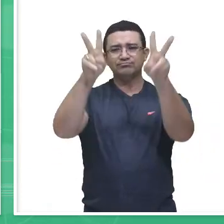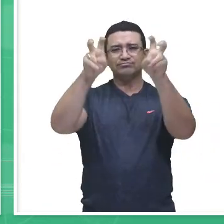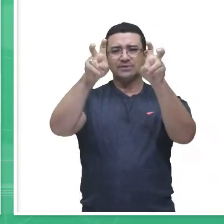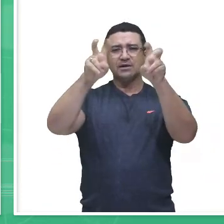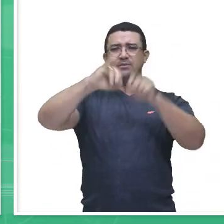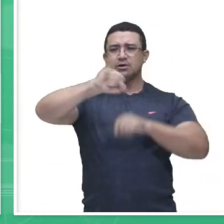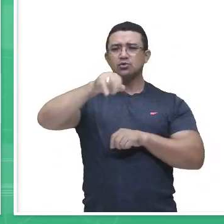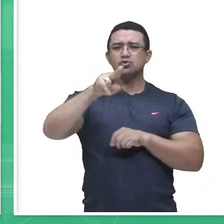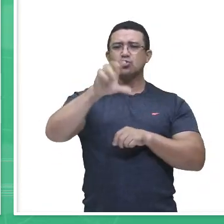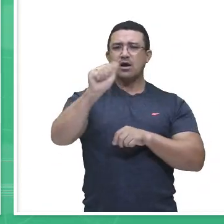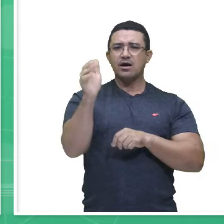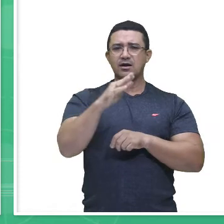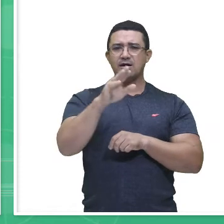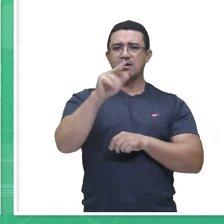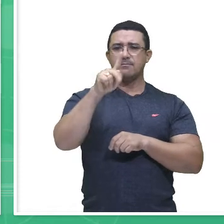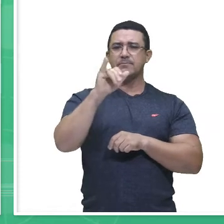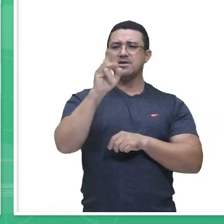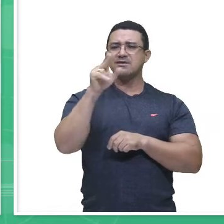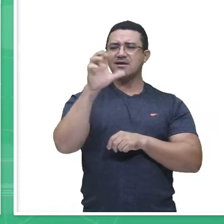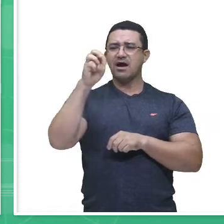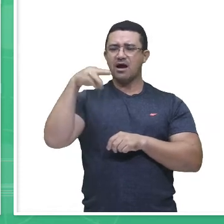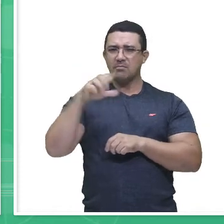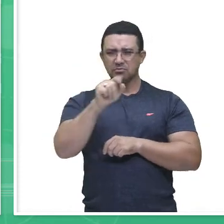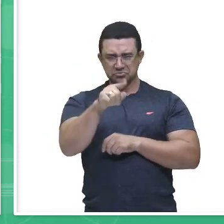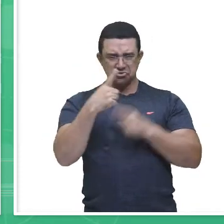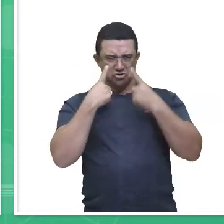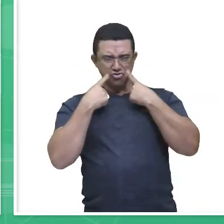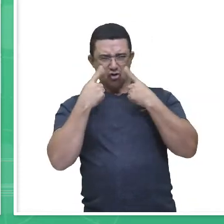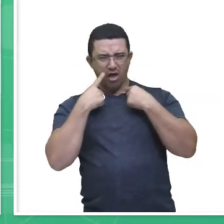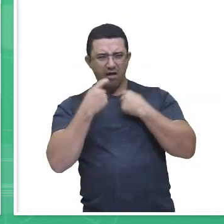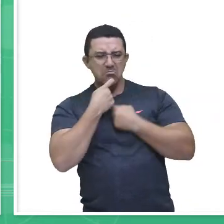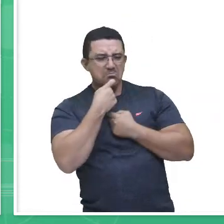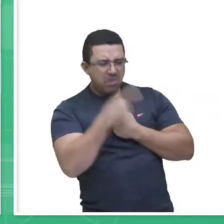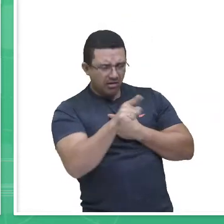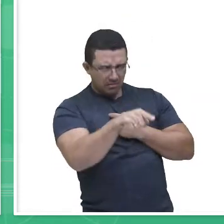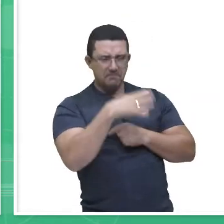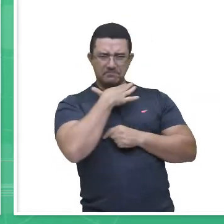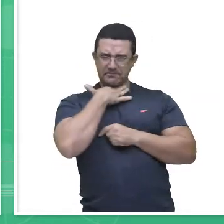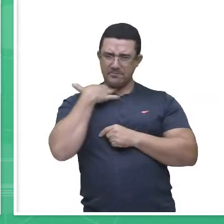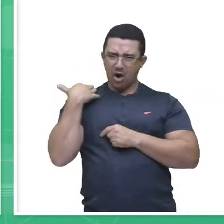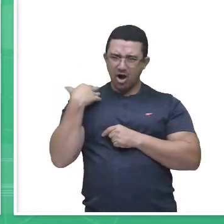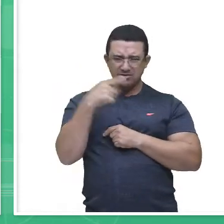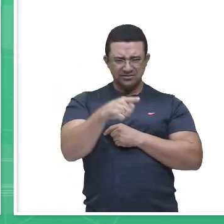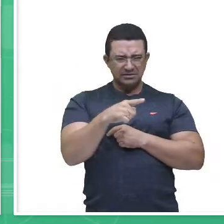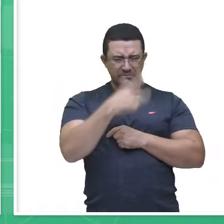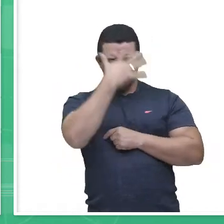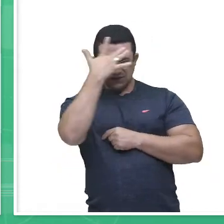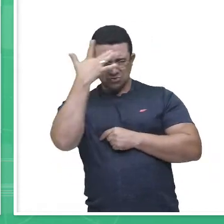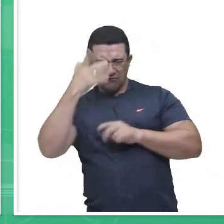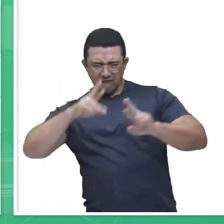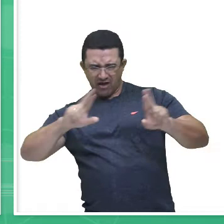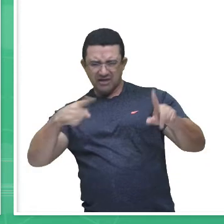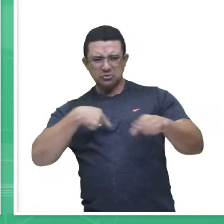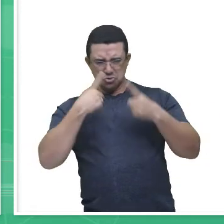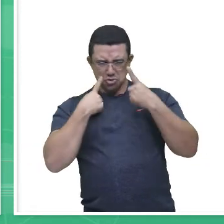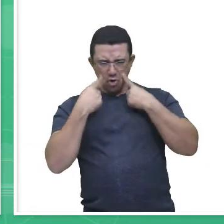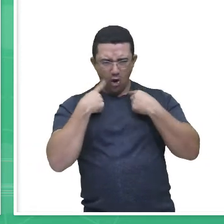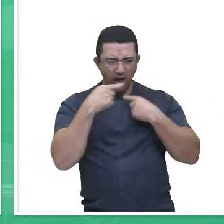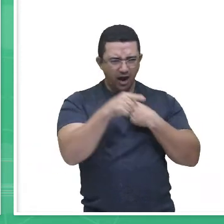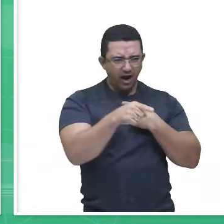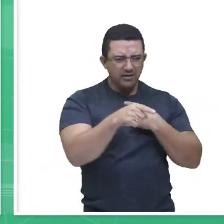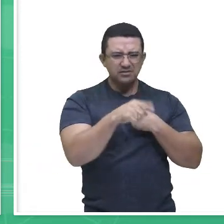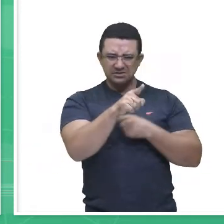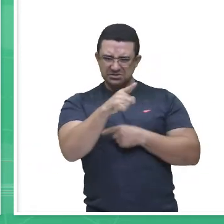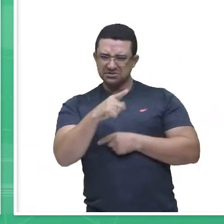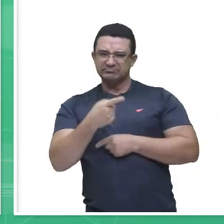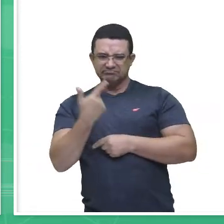estes versos. Tu choraste na presença da morte, na presença de estranhos choraste, não descende o